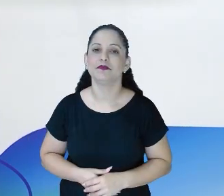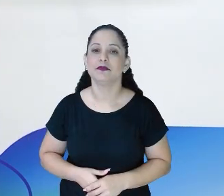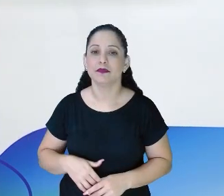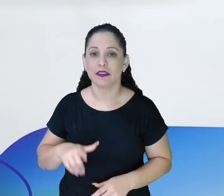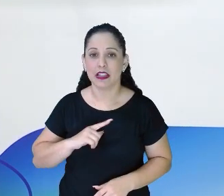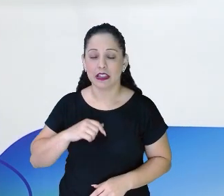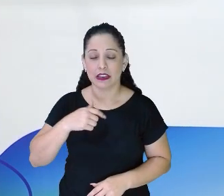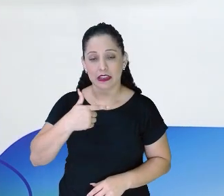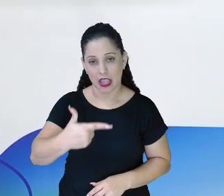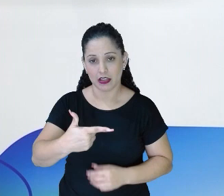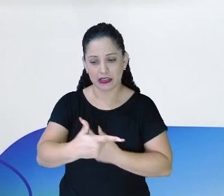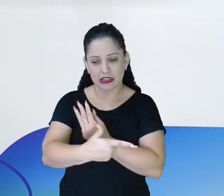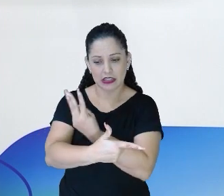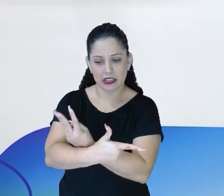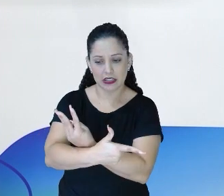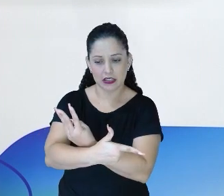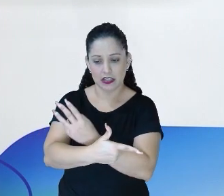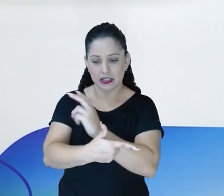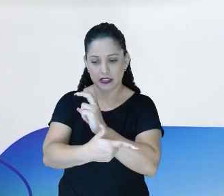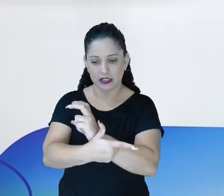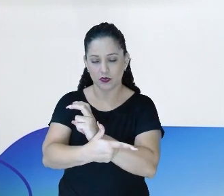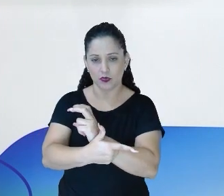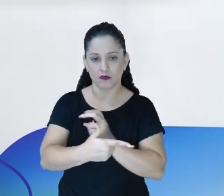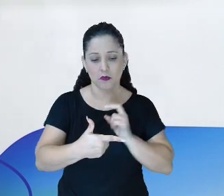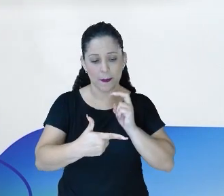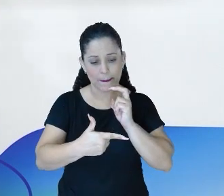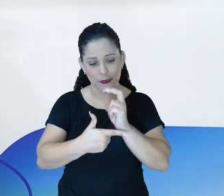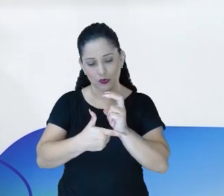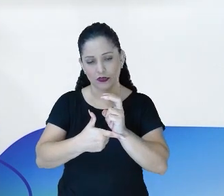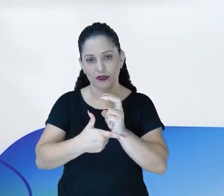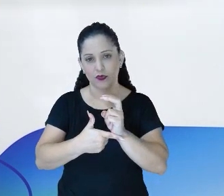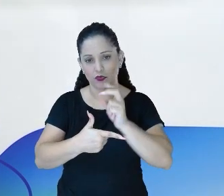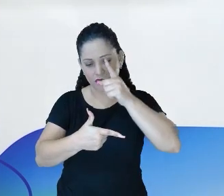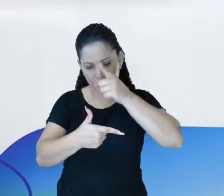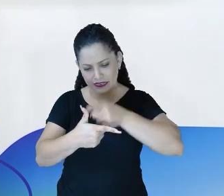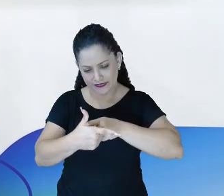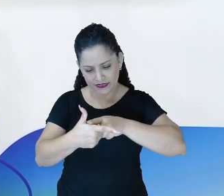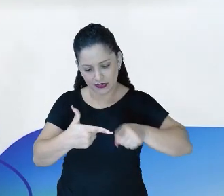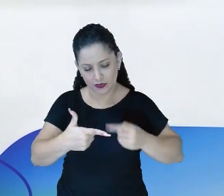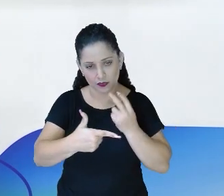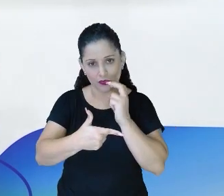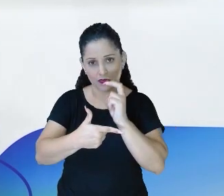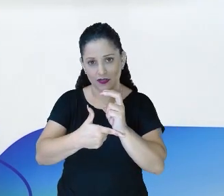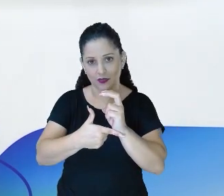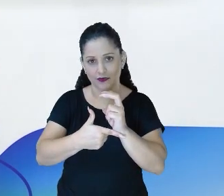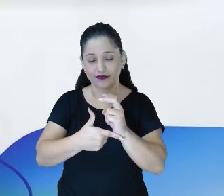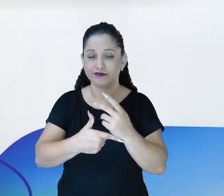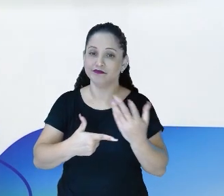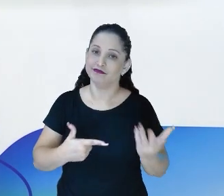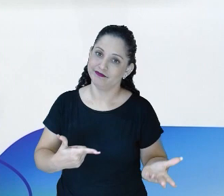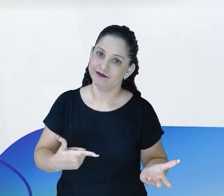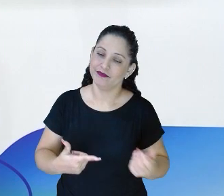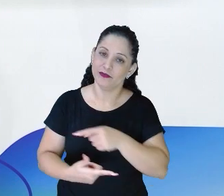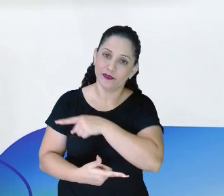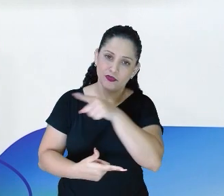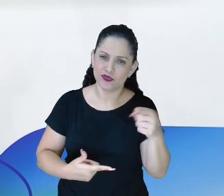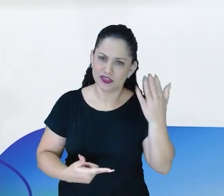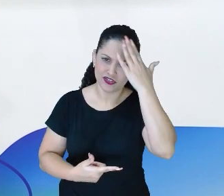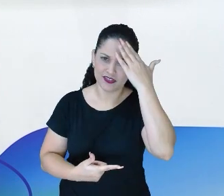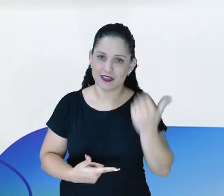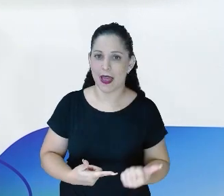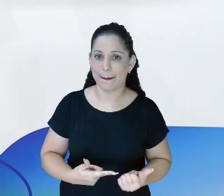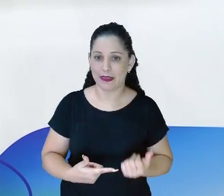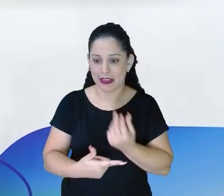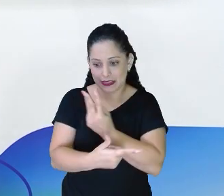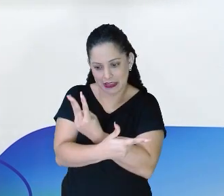35 alunos dividido por 5. Eu não posso dividir 3 para 5, né? Vocês sabem que durante a